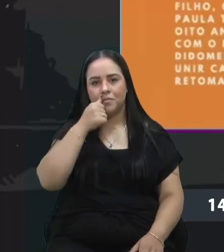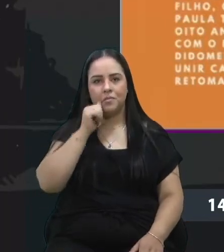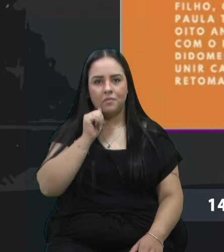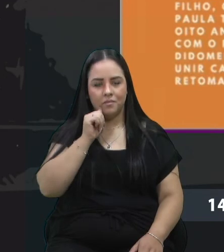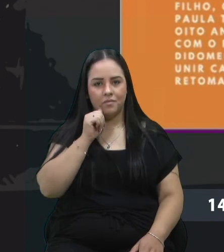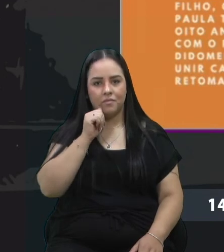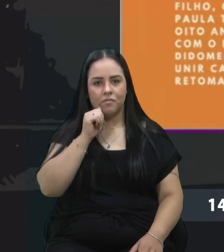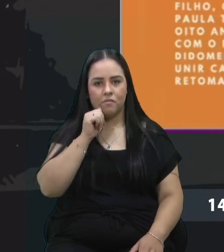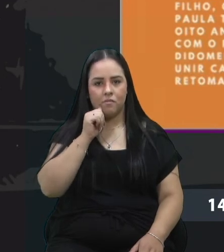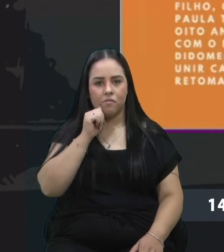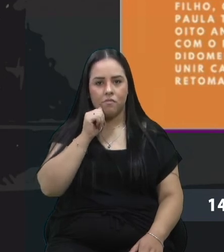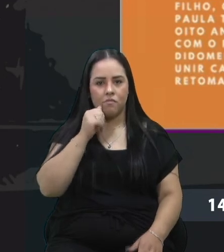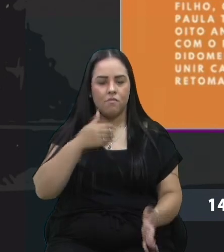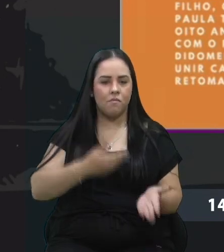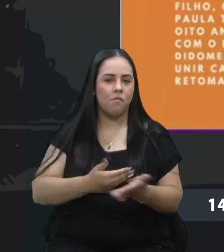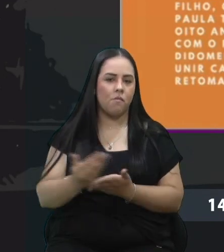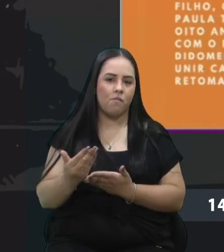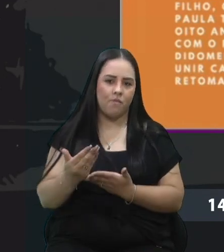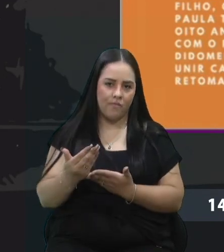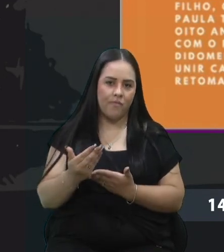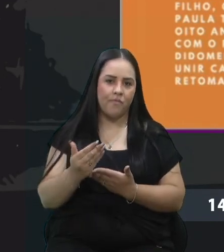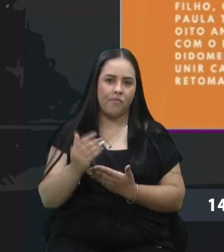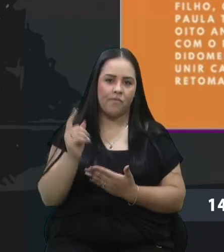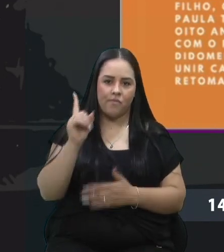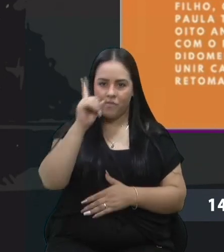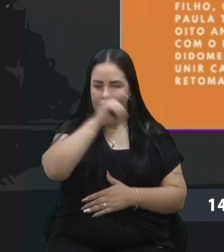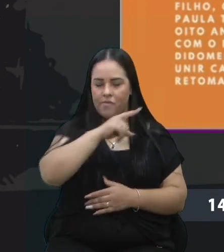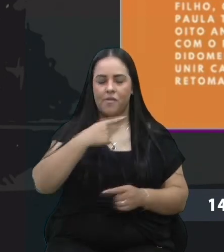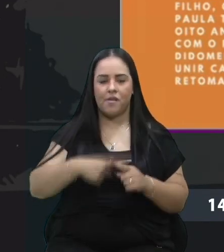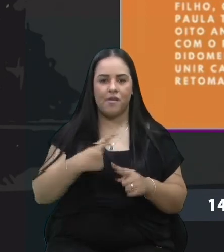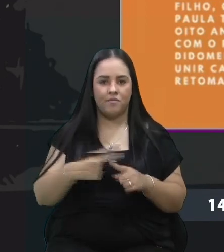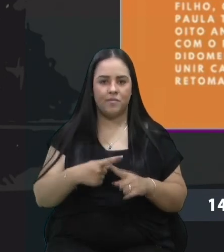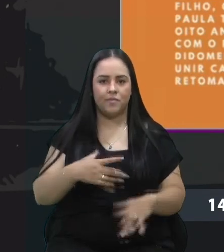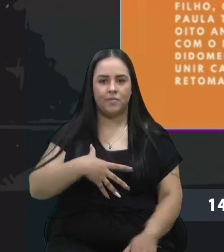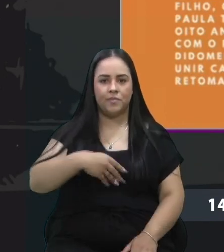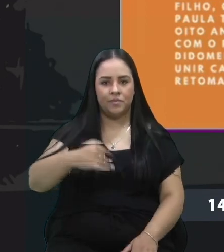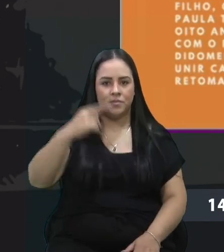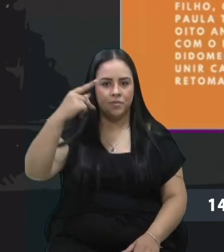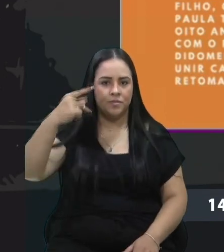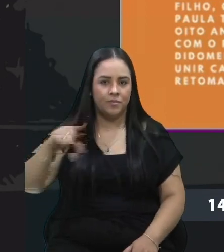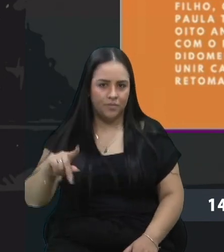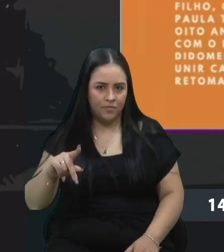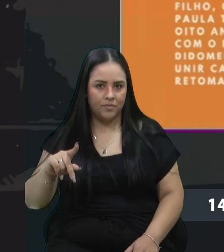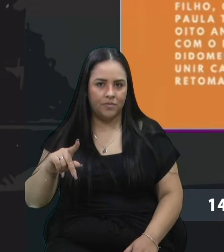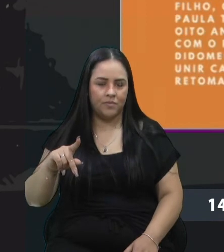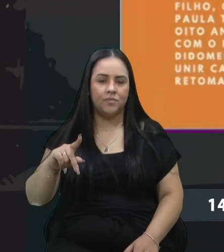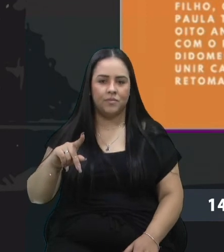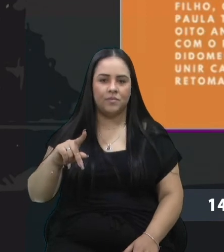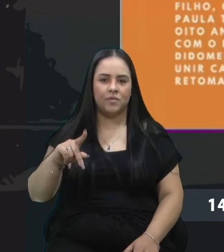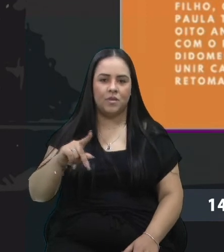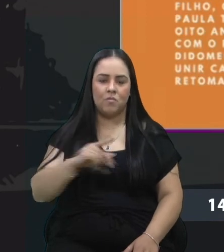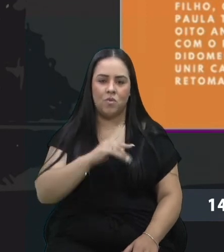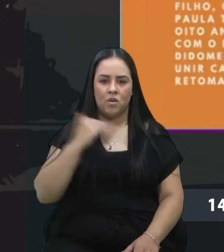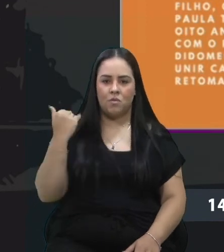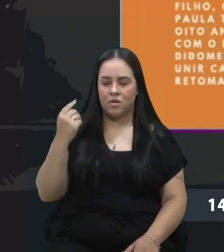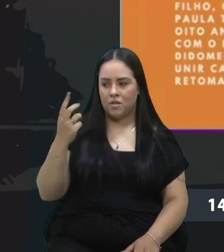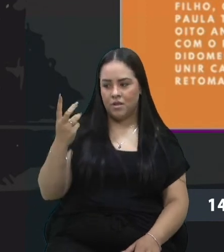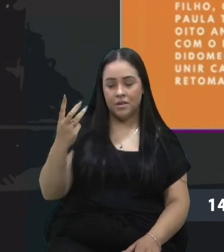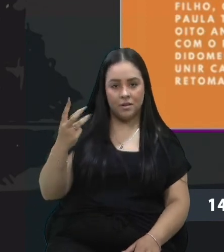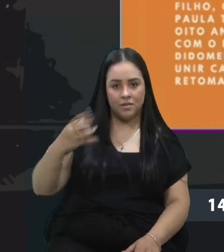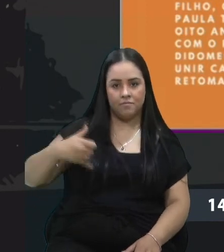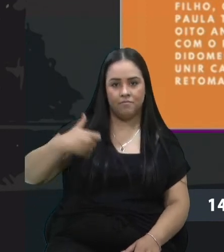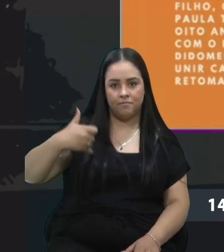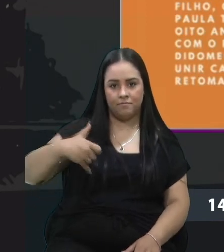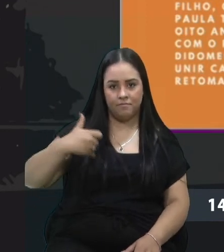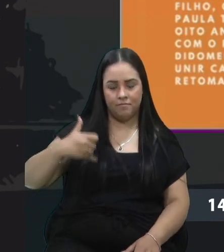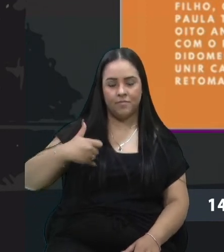uma questão muito difícil, teve seu filho Germano assassinado aos 13 anos e tornou a sua